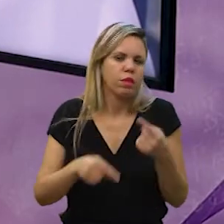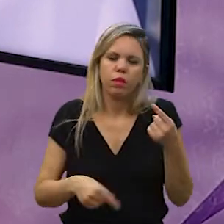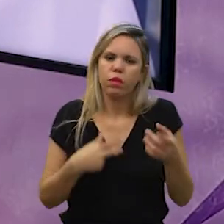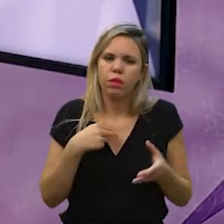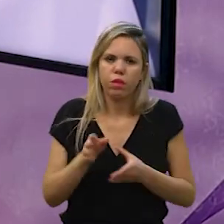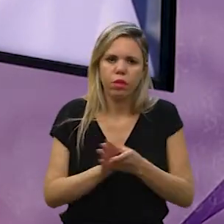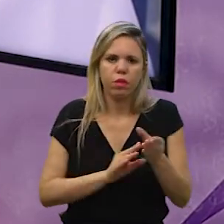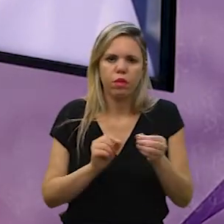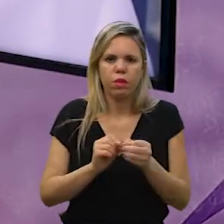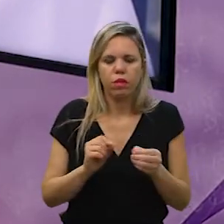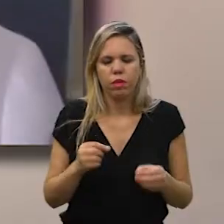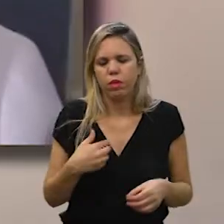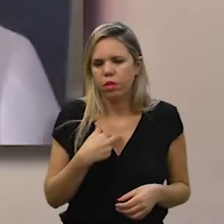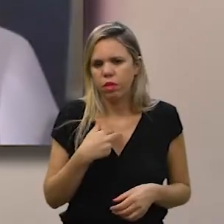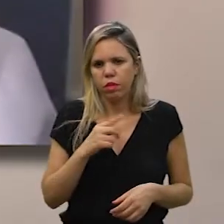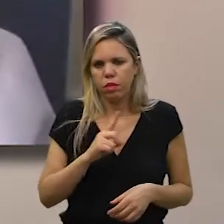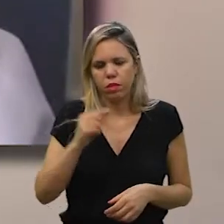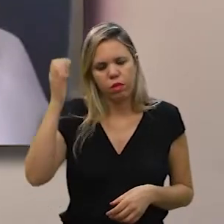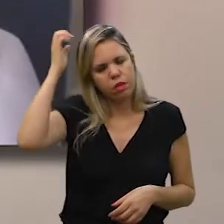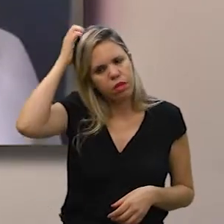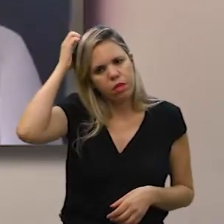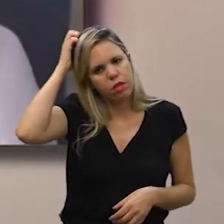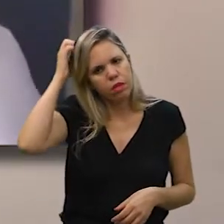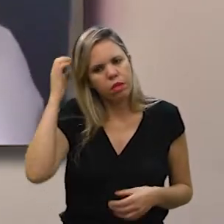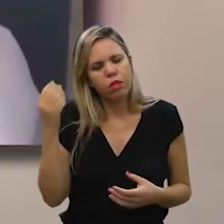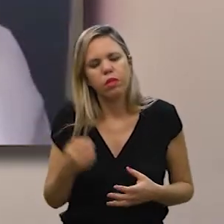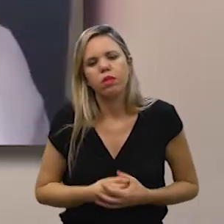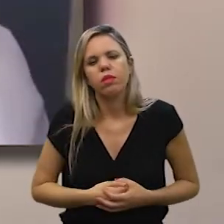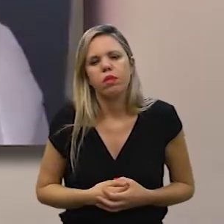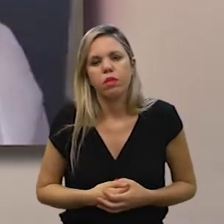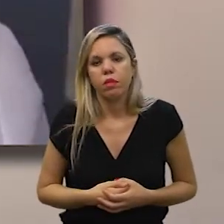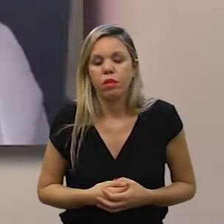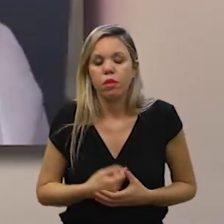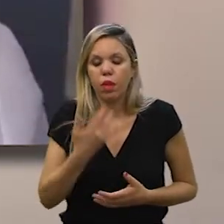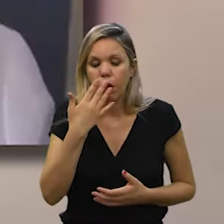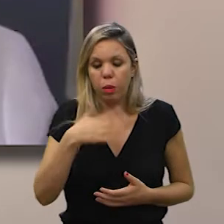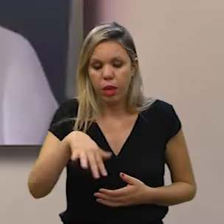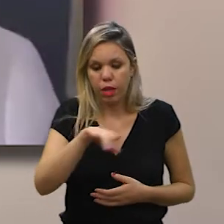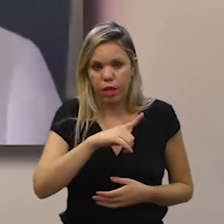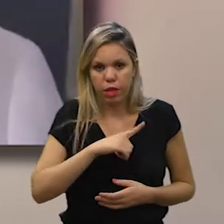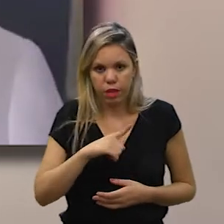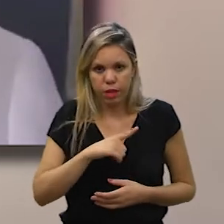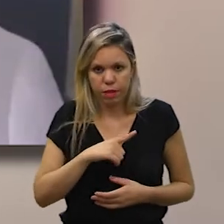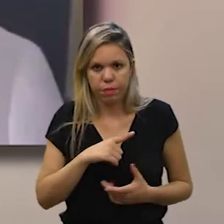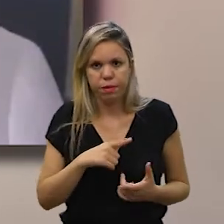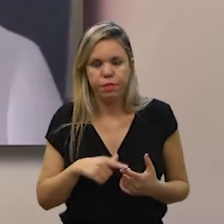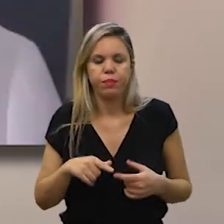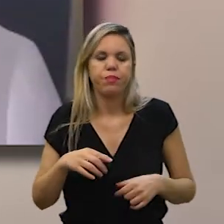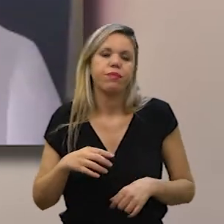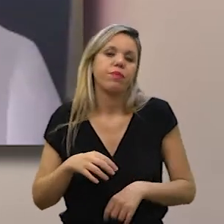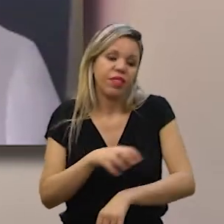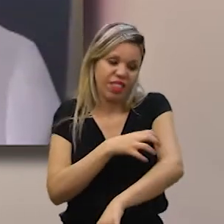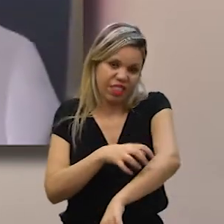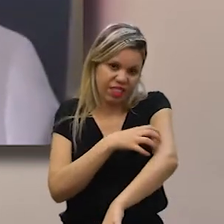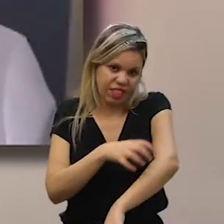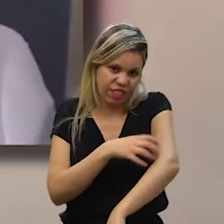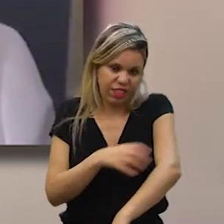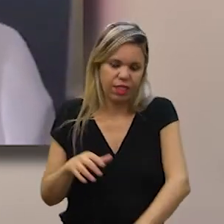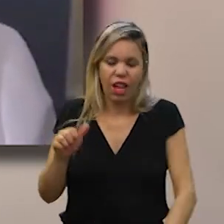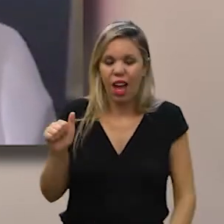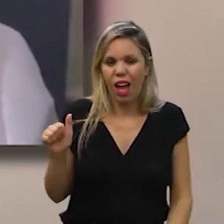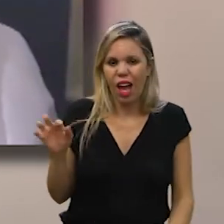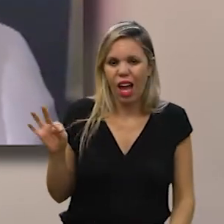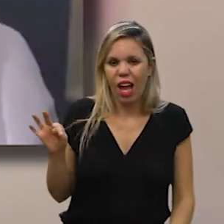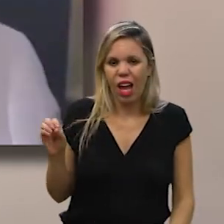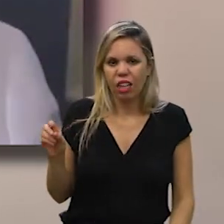é recomendado, então, doutor? Não é recomendado. Para as crianças que têm esse quadro de dermatite atópica,